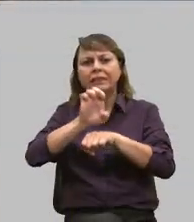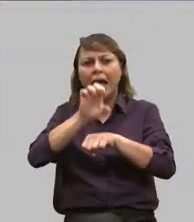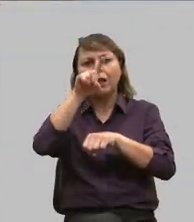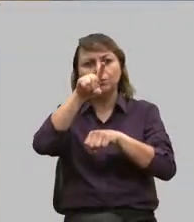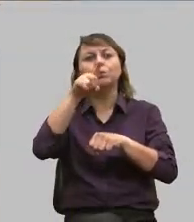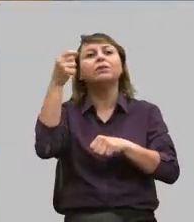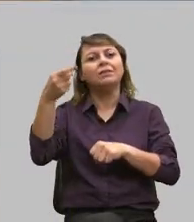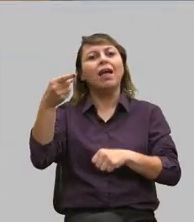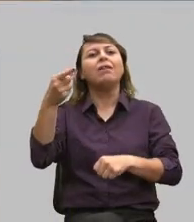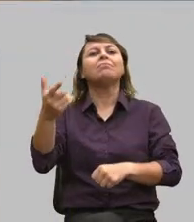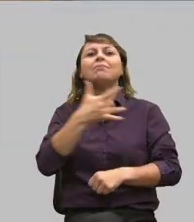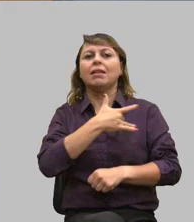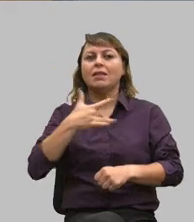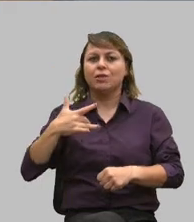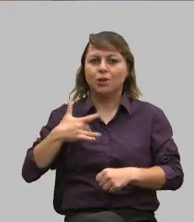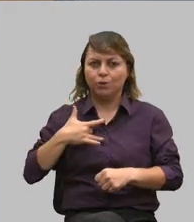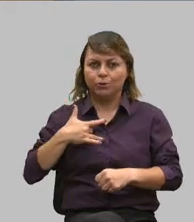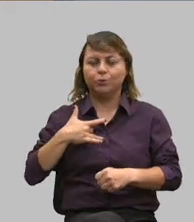Castro